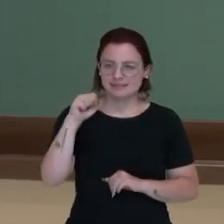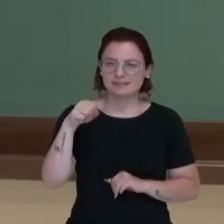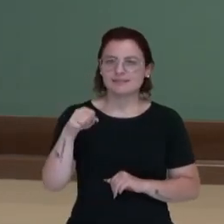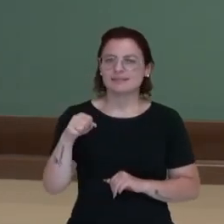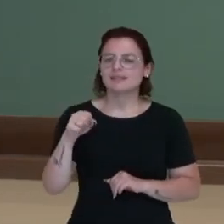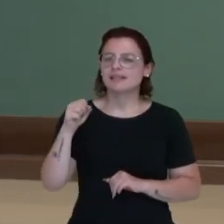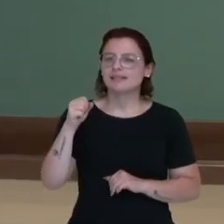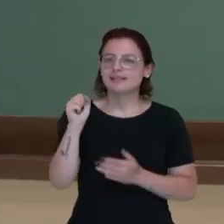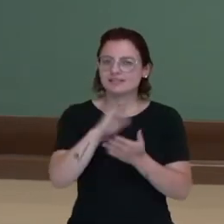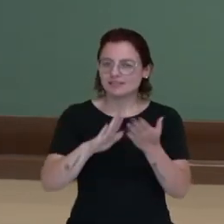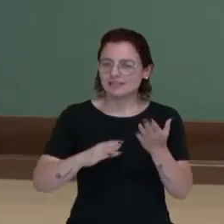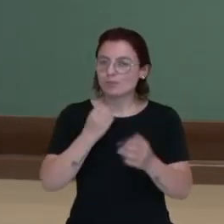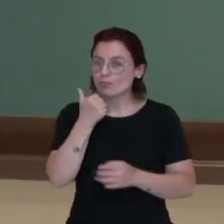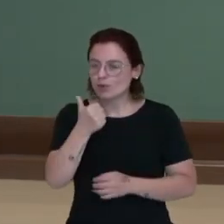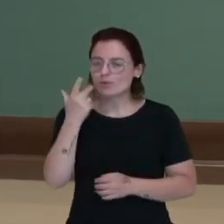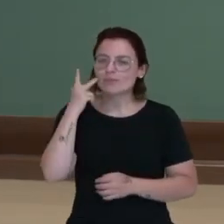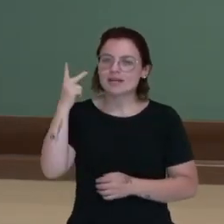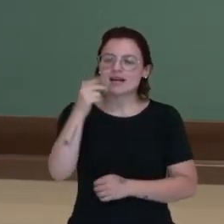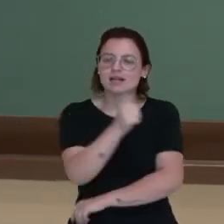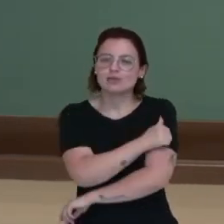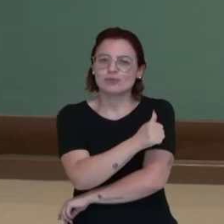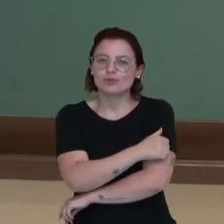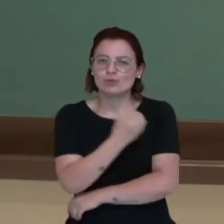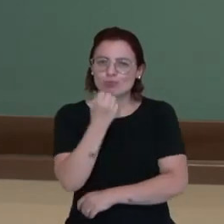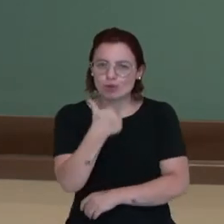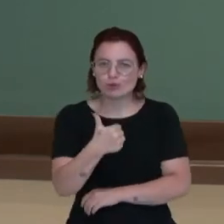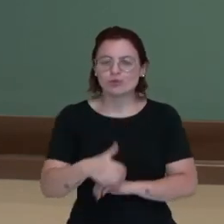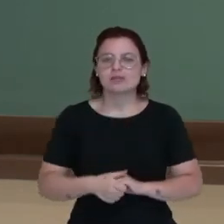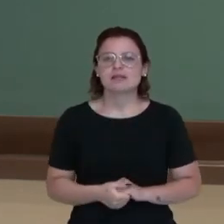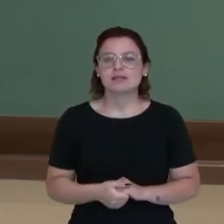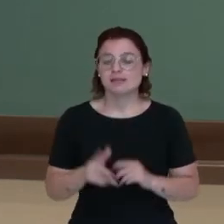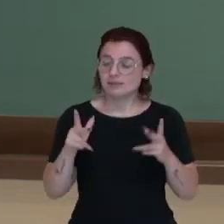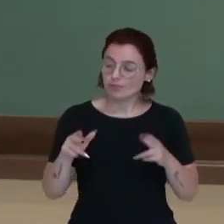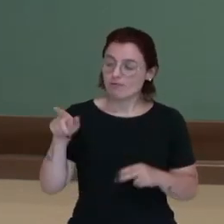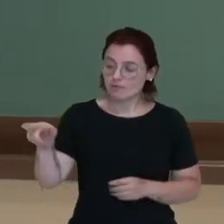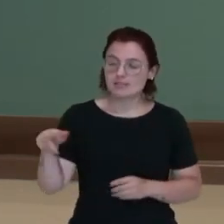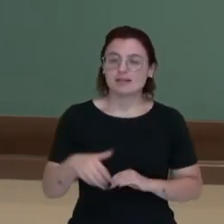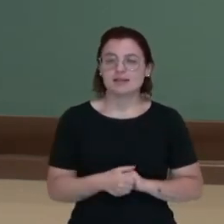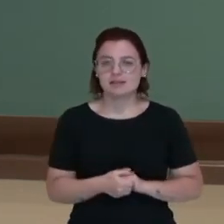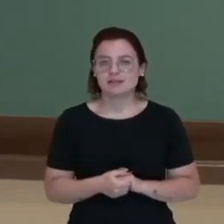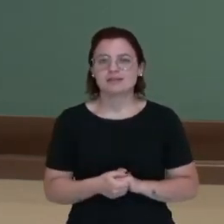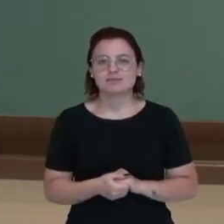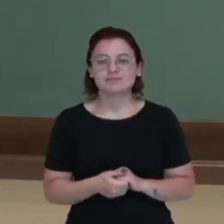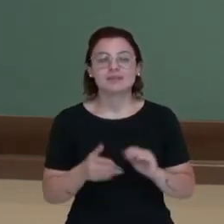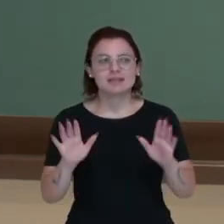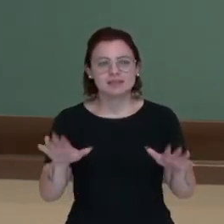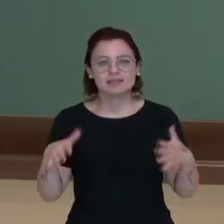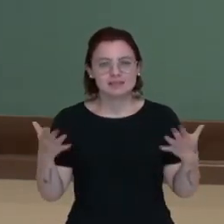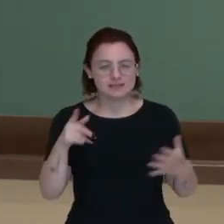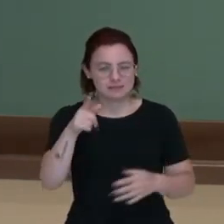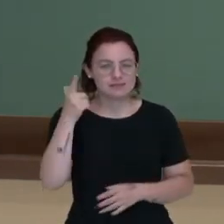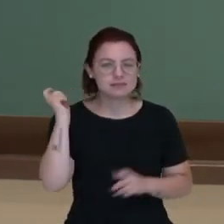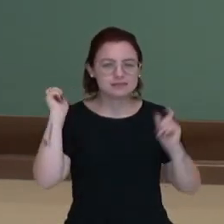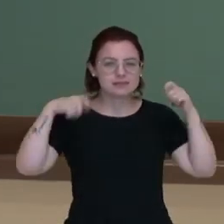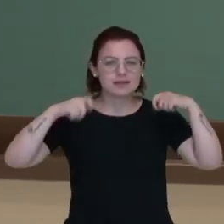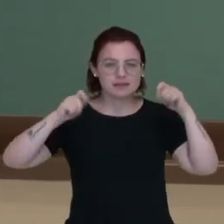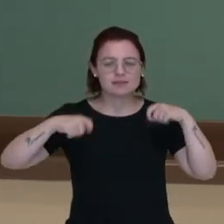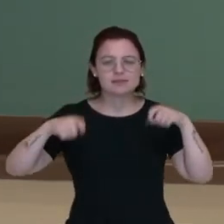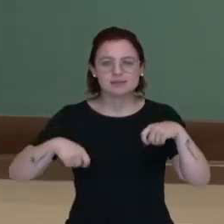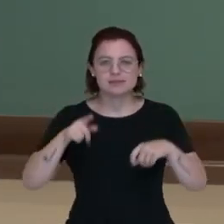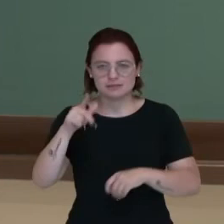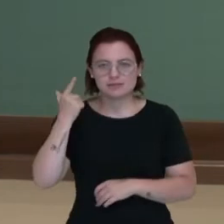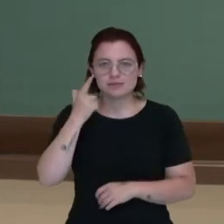Atividade boa para aluno bom e aluna boa, como vocês. Vocês têm capacidade,